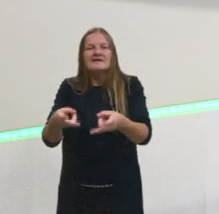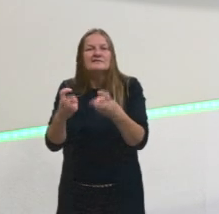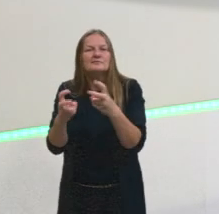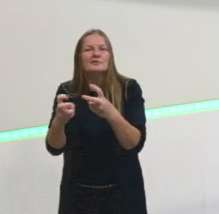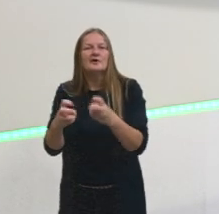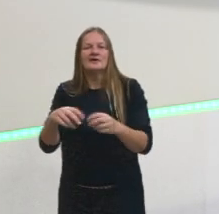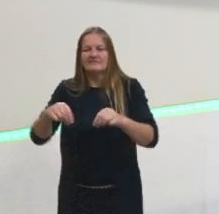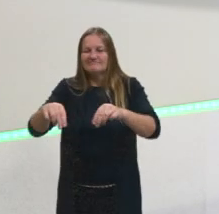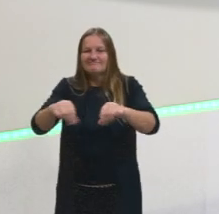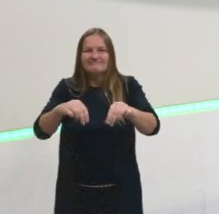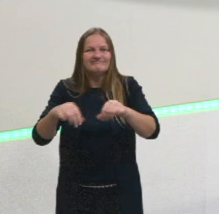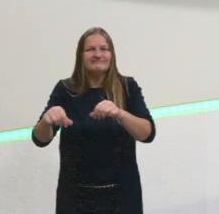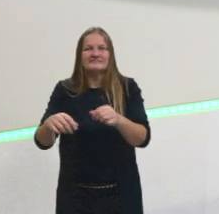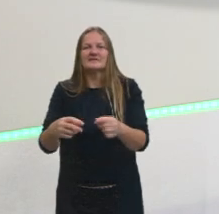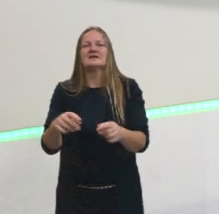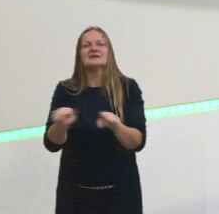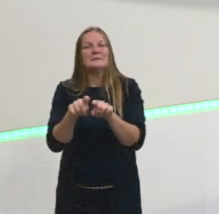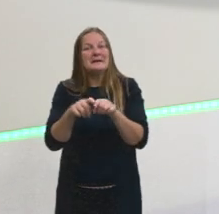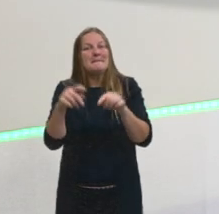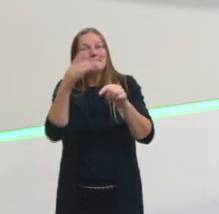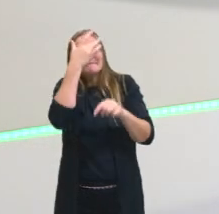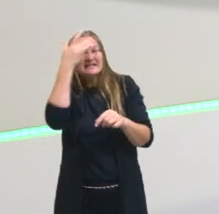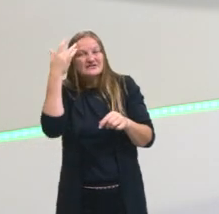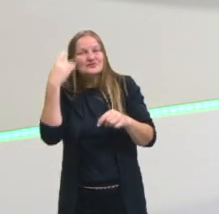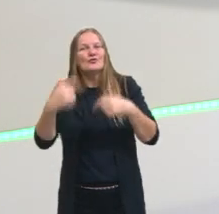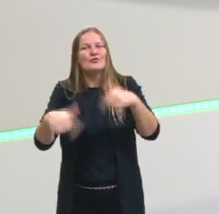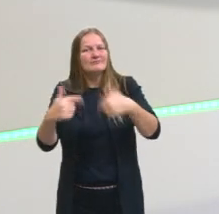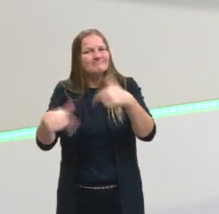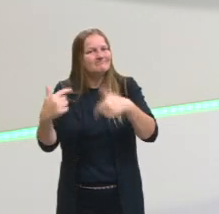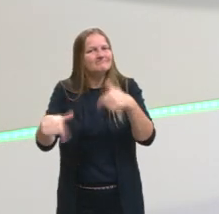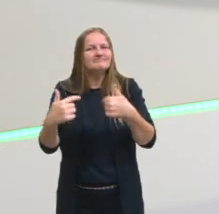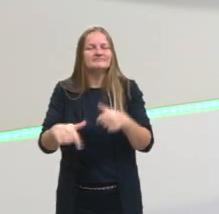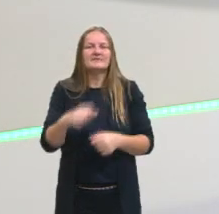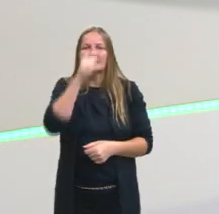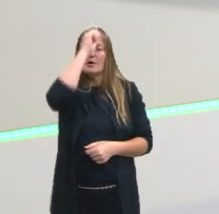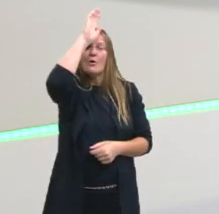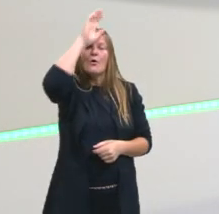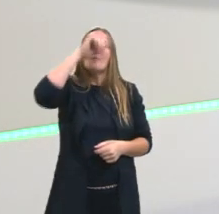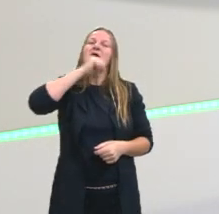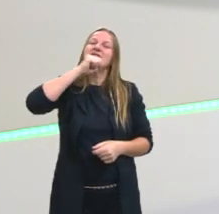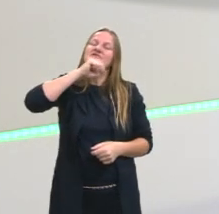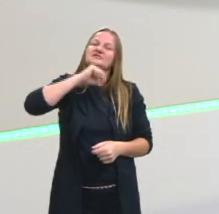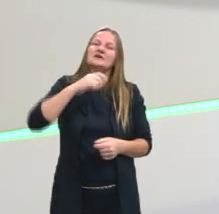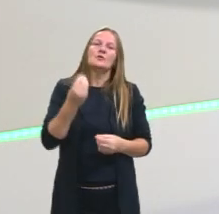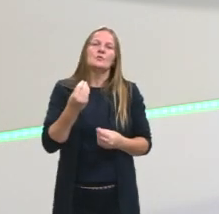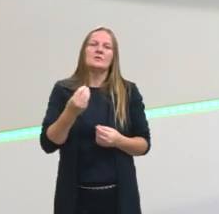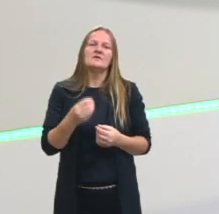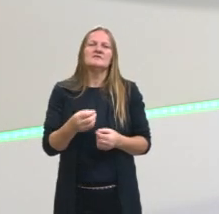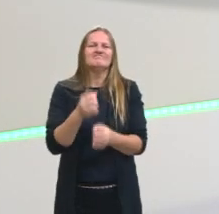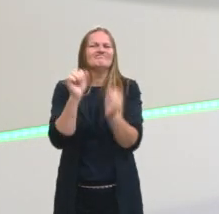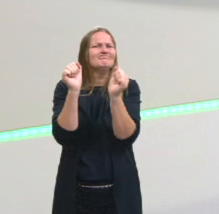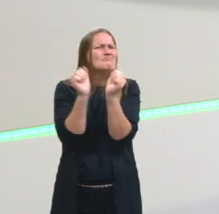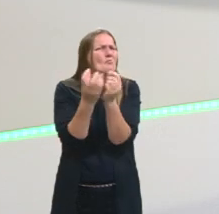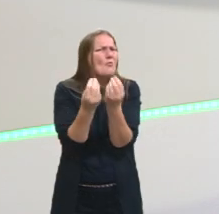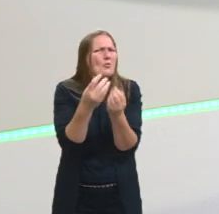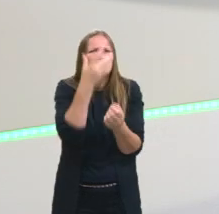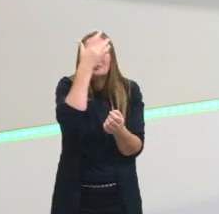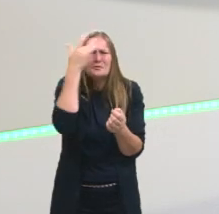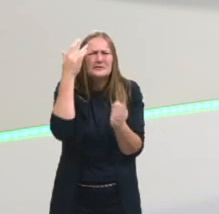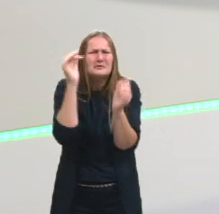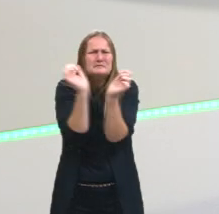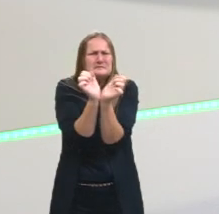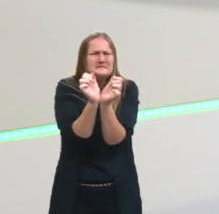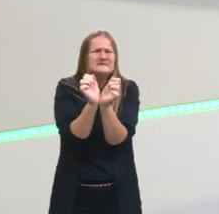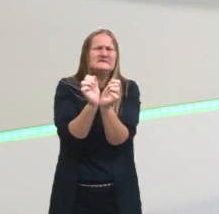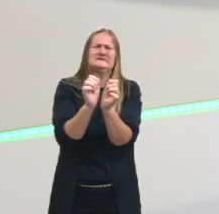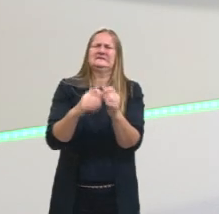para explorar a mão de obra Roma Antiga a base da economia dela eram os escravos então eram eles